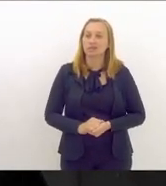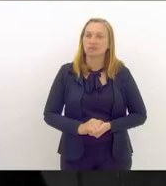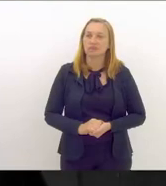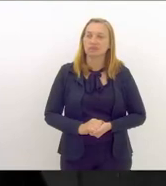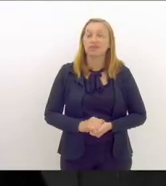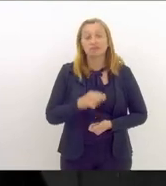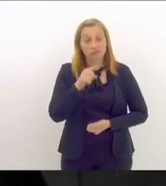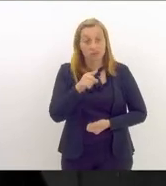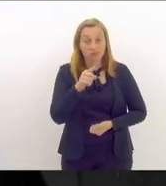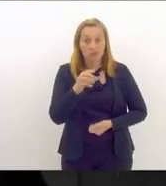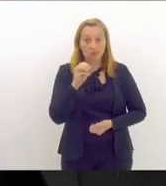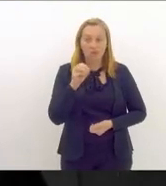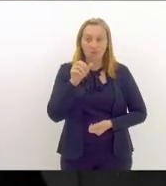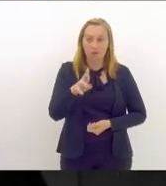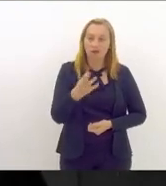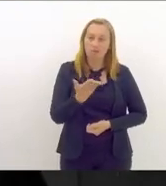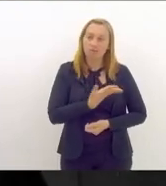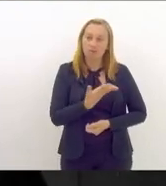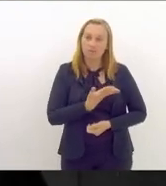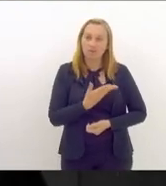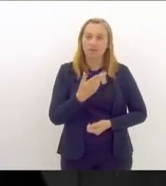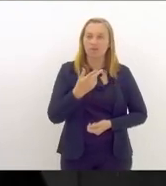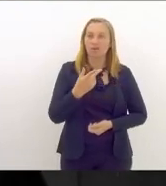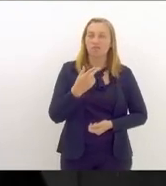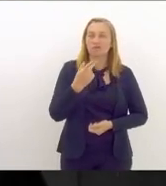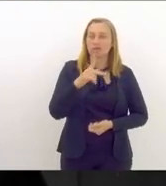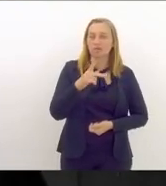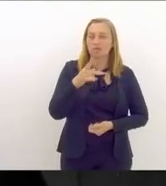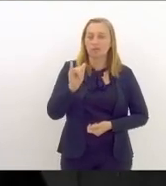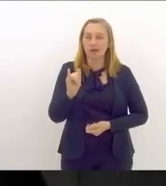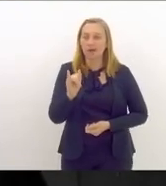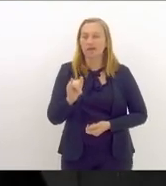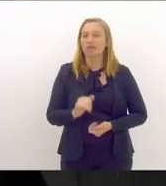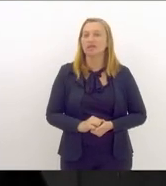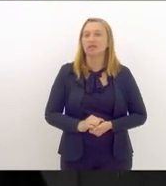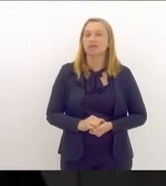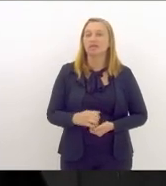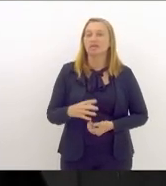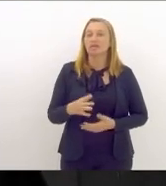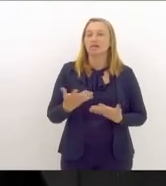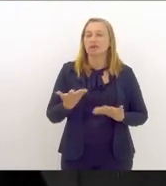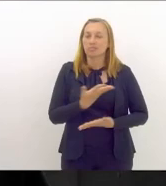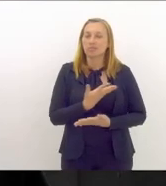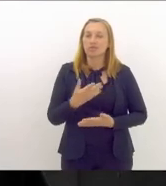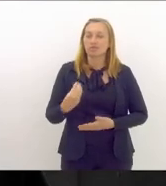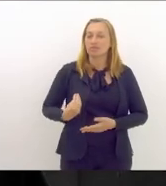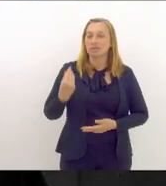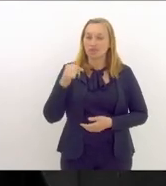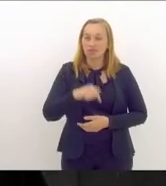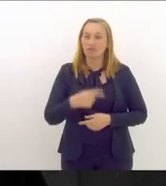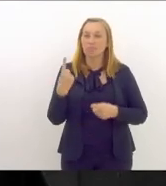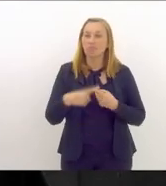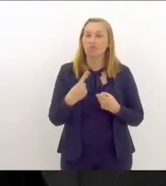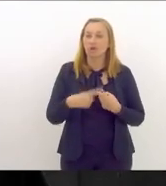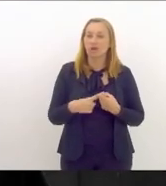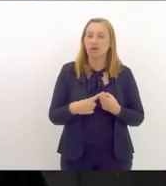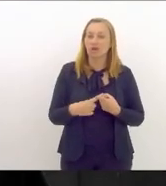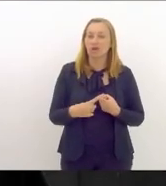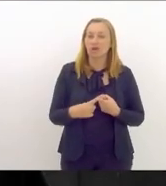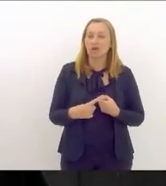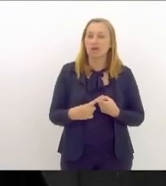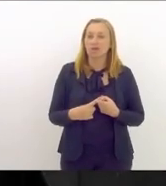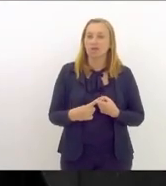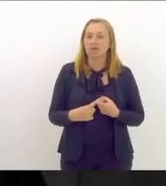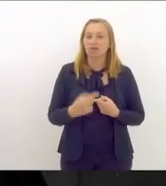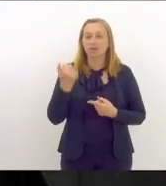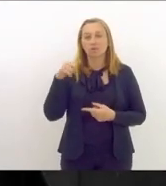através de você, um grande abraço ao seu pai, Omarzão. Galera, eu estou aqui porque eu fiz